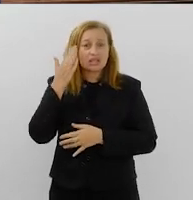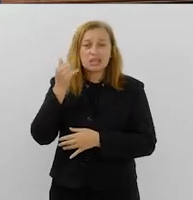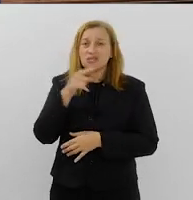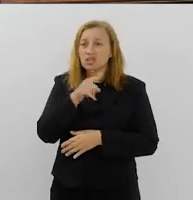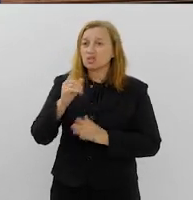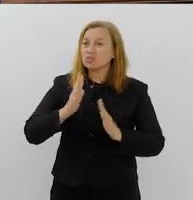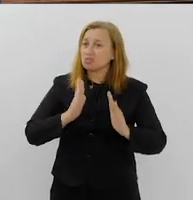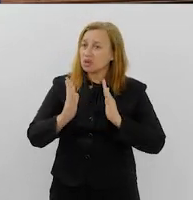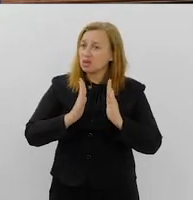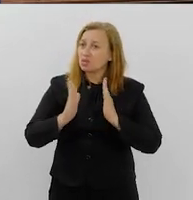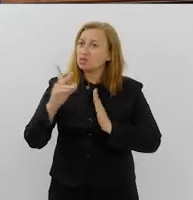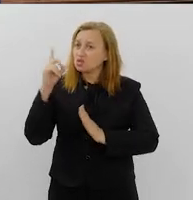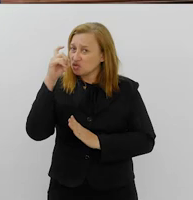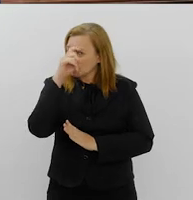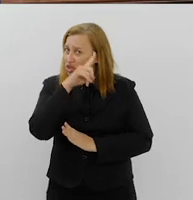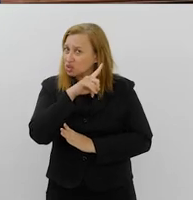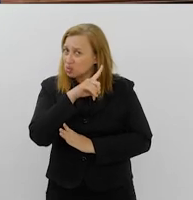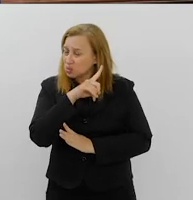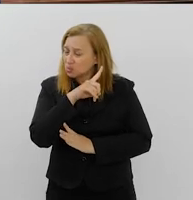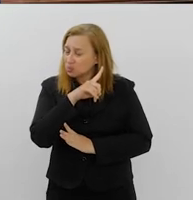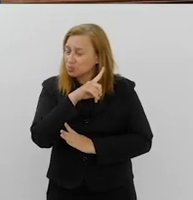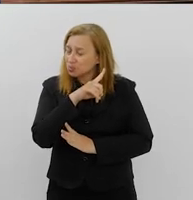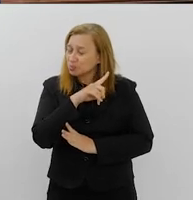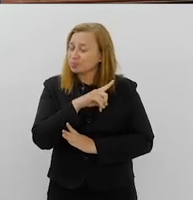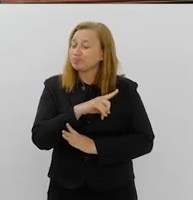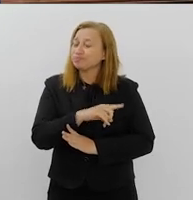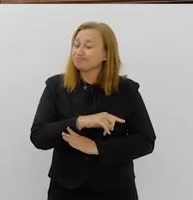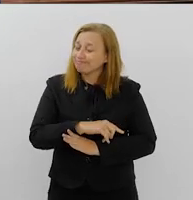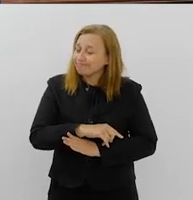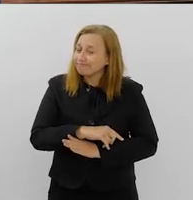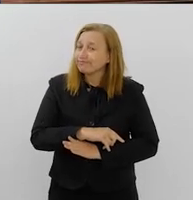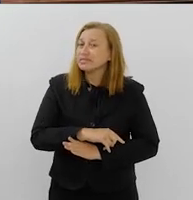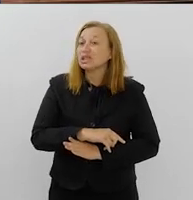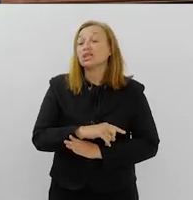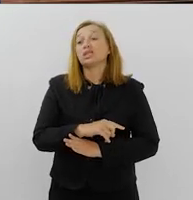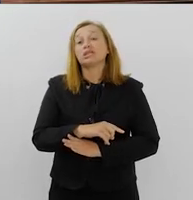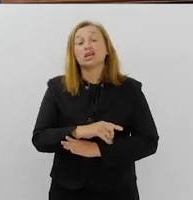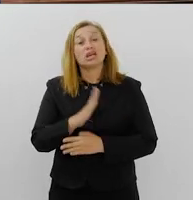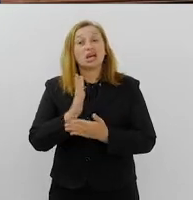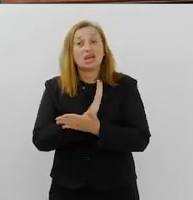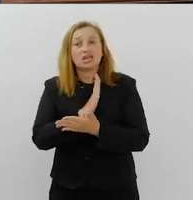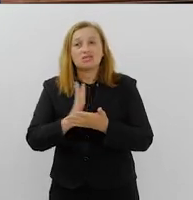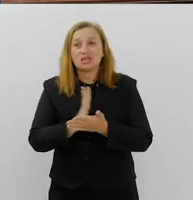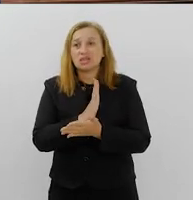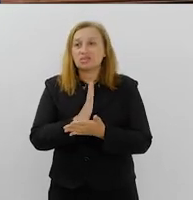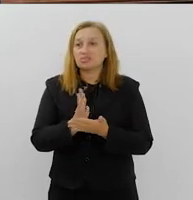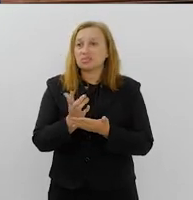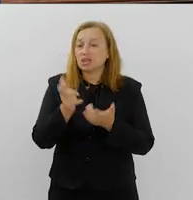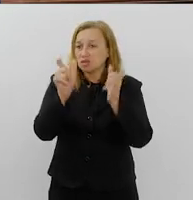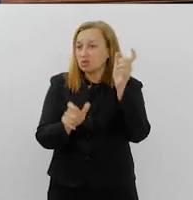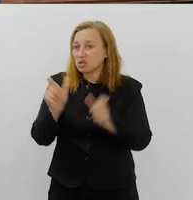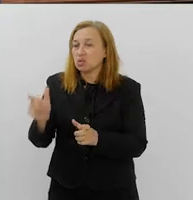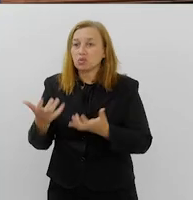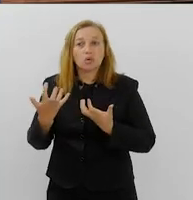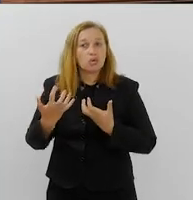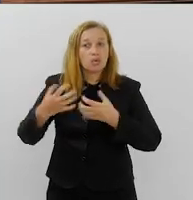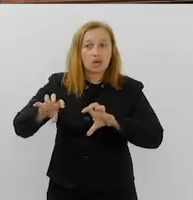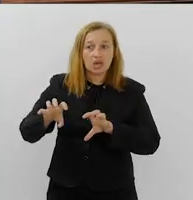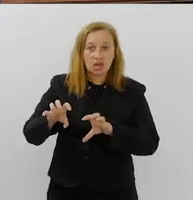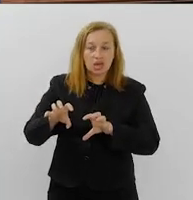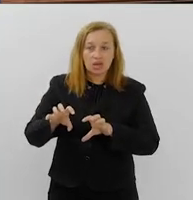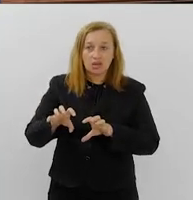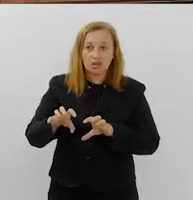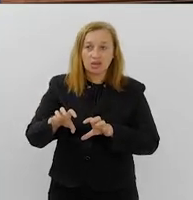que vocês estão passando por um momento Crítico. dificílimo, né? Tanto que muita gente não quer mais